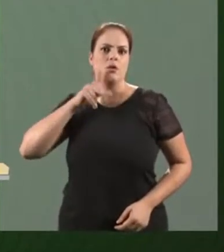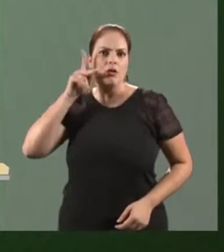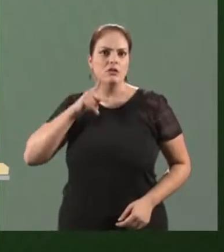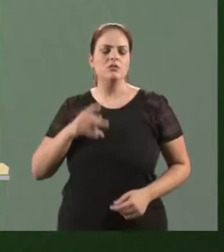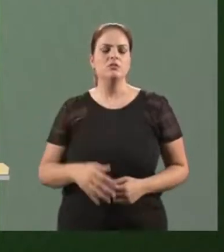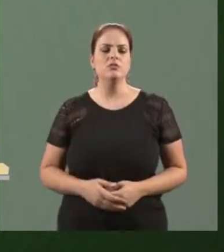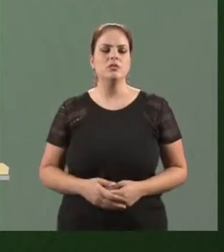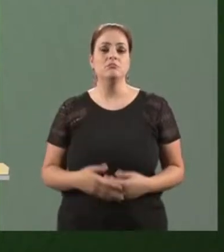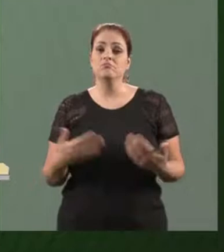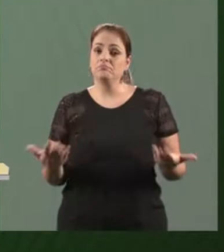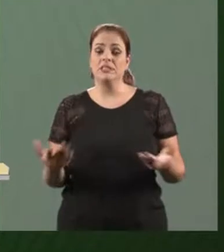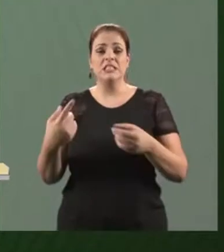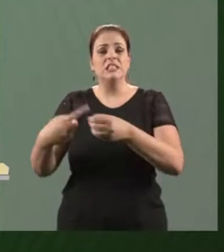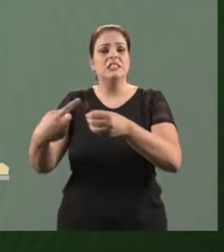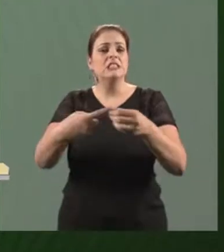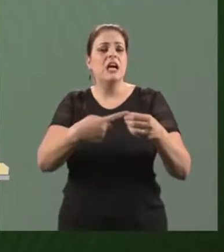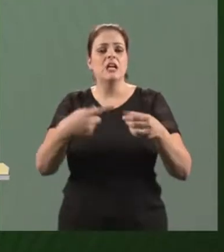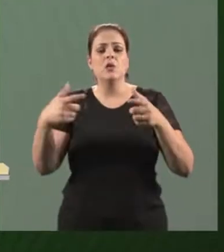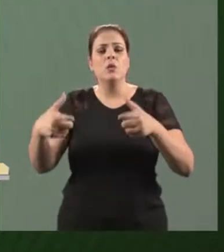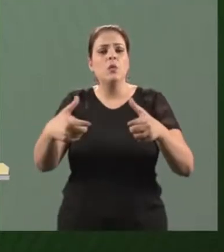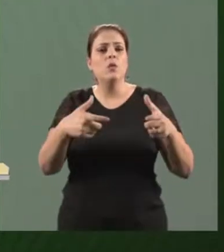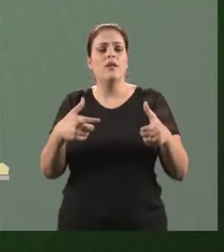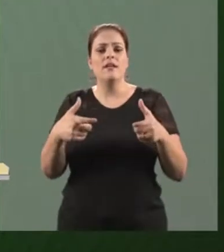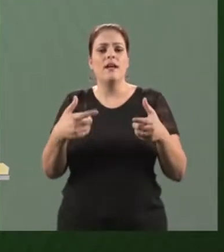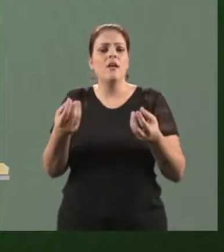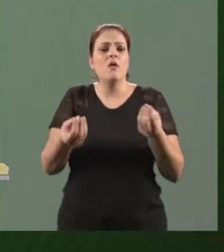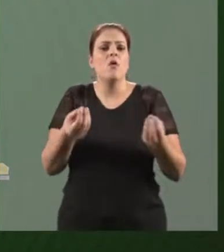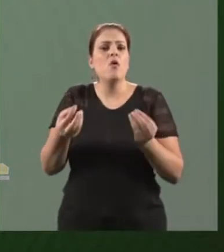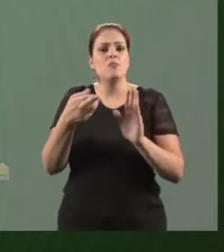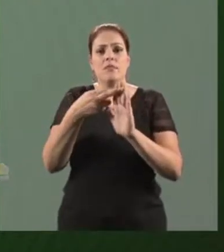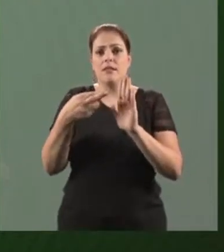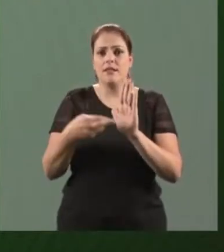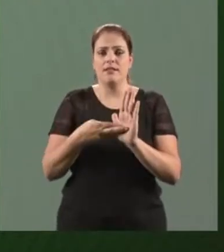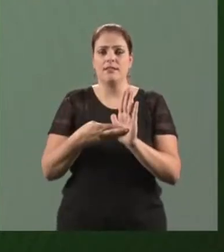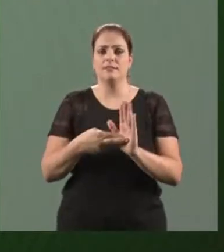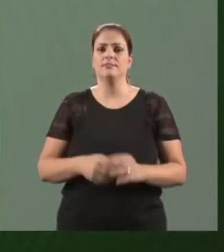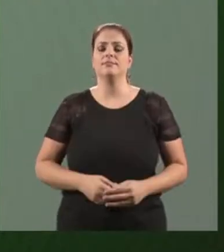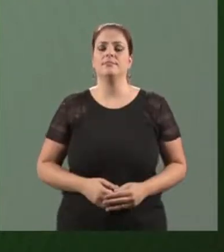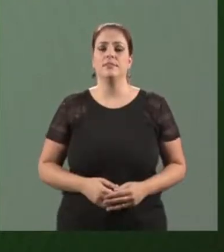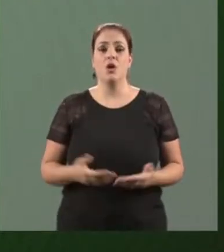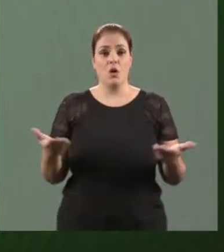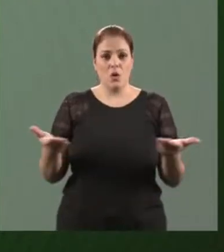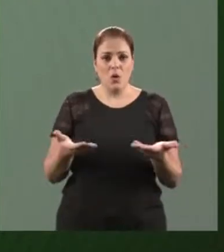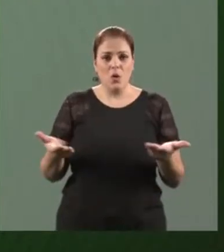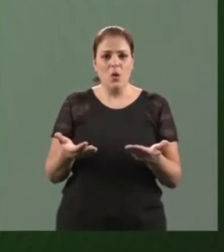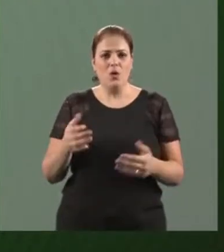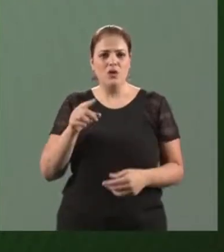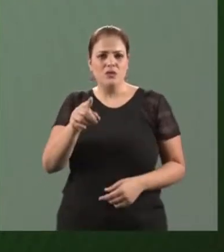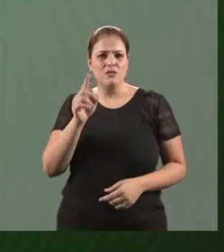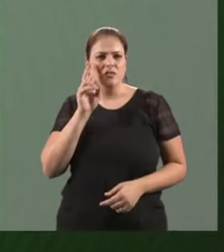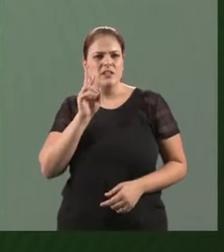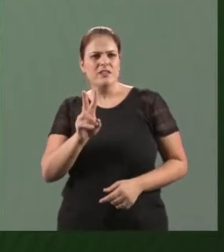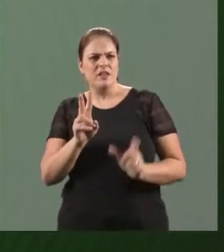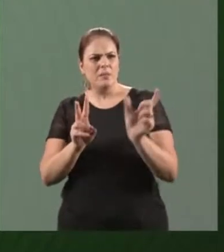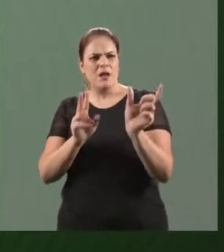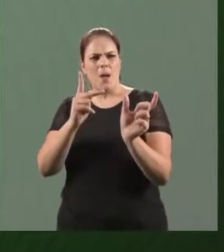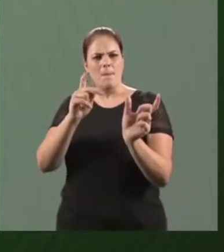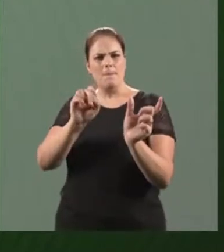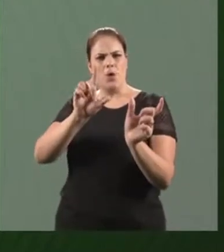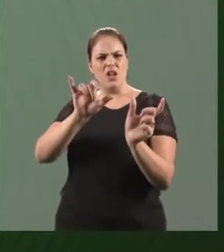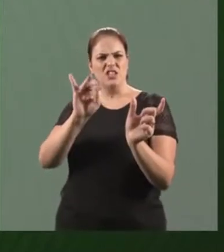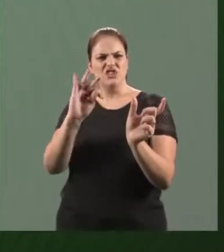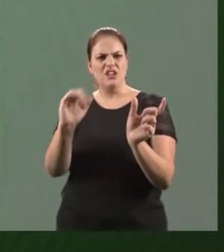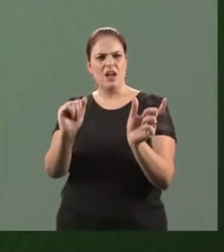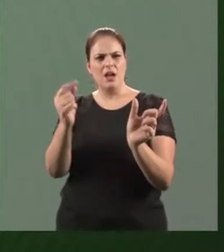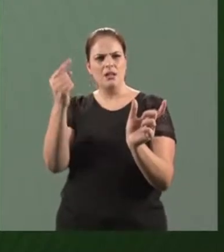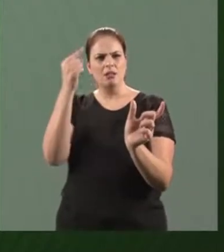cidade, do espaço público, deveriam ser tratadas. Nos nossos dias, quando ouvimos a palavra política, pensamos